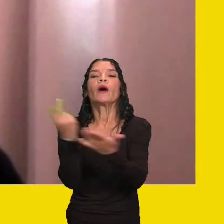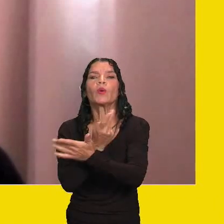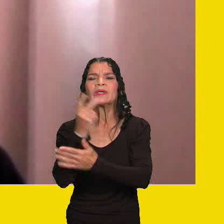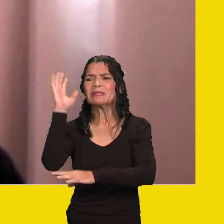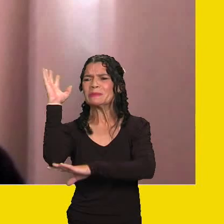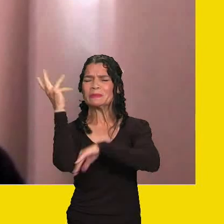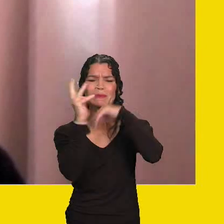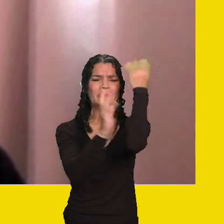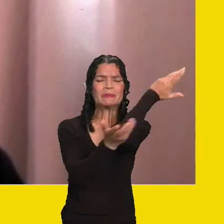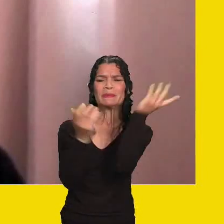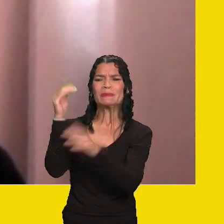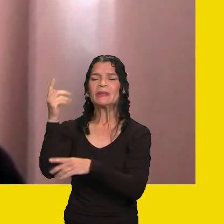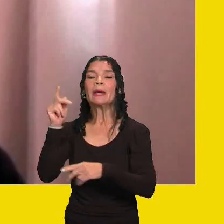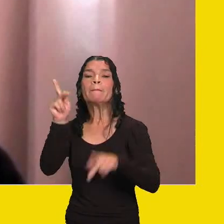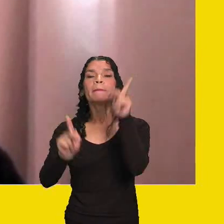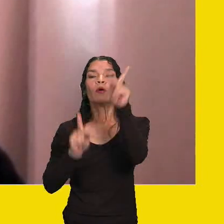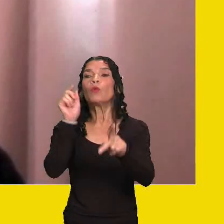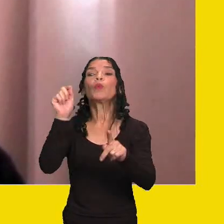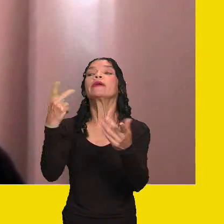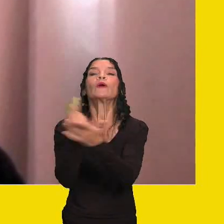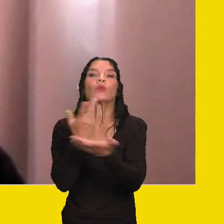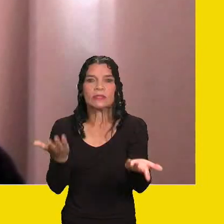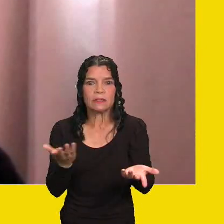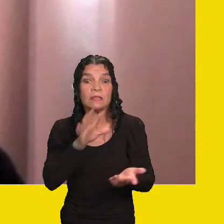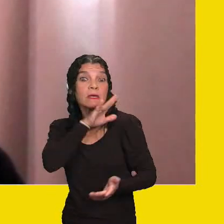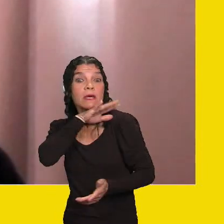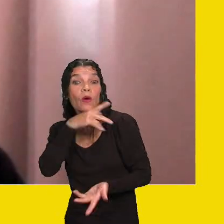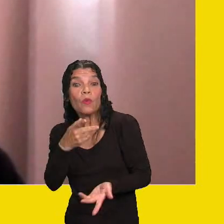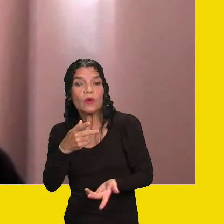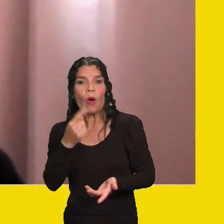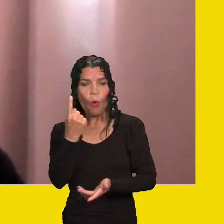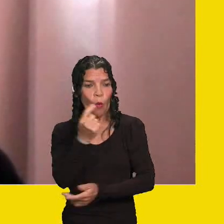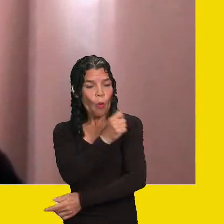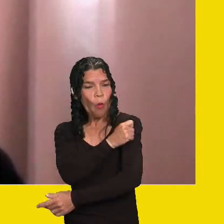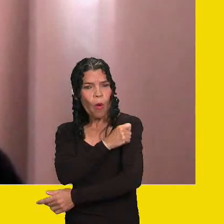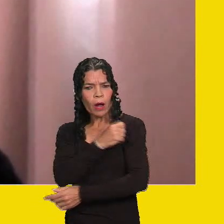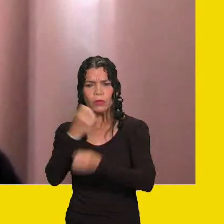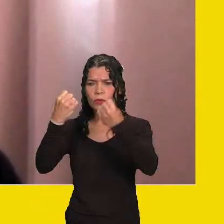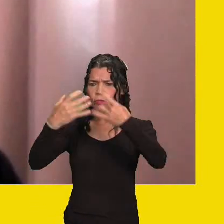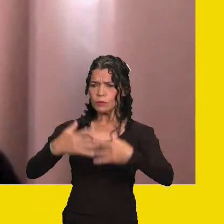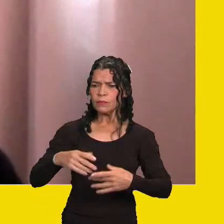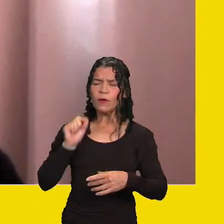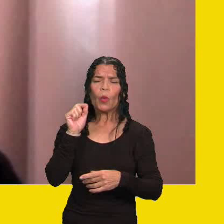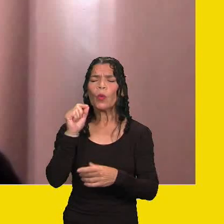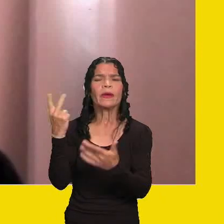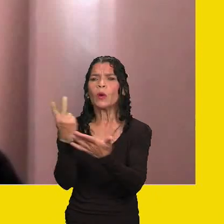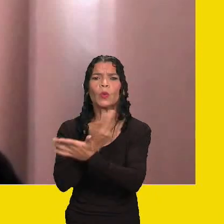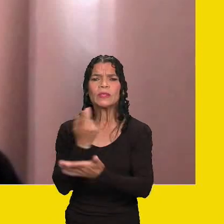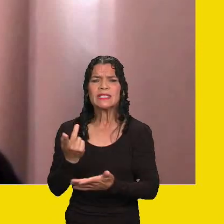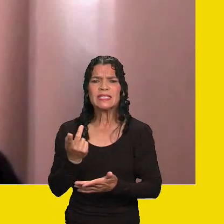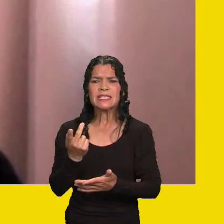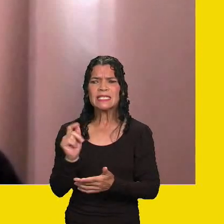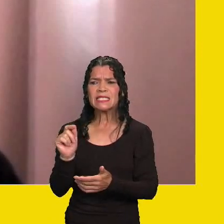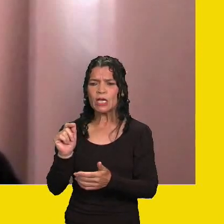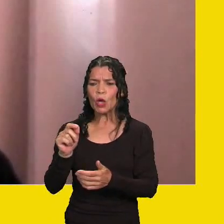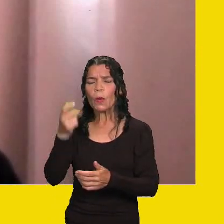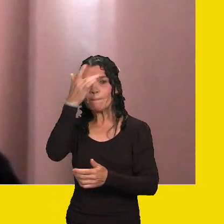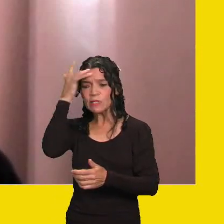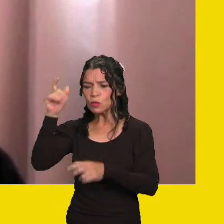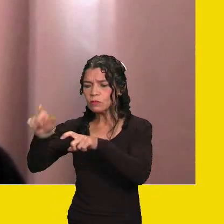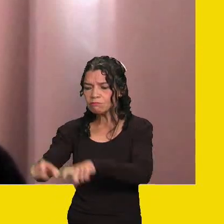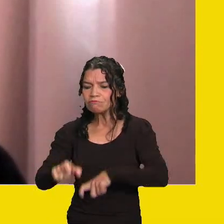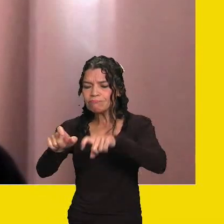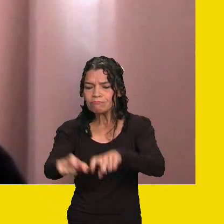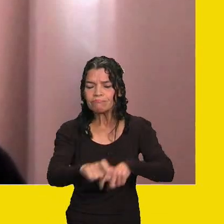população e um deles levantou e começou a contar como acontecia com os pequenos produtores agrícolas,